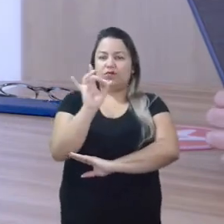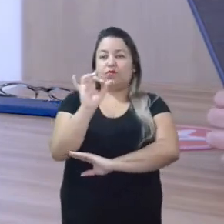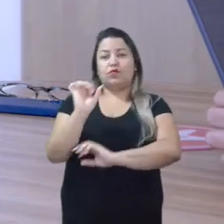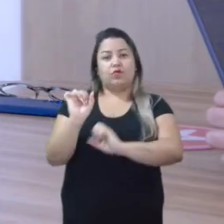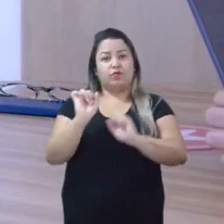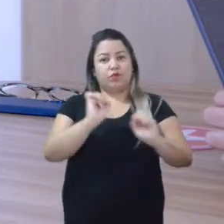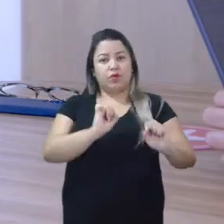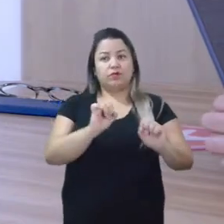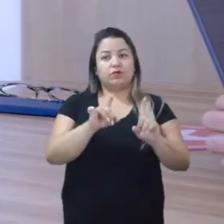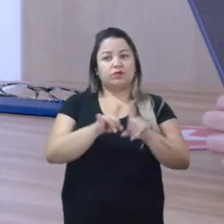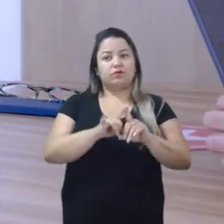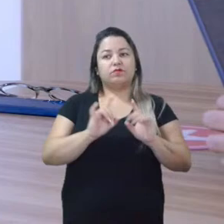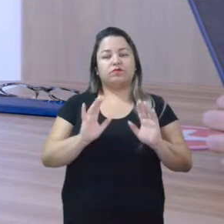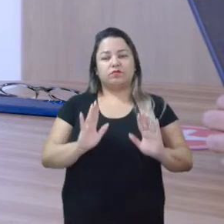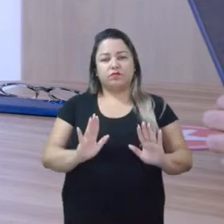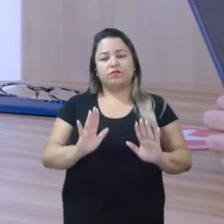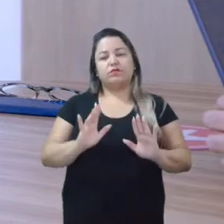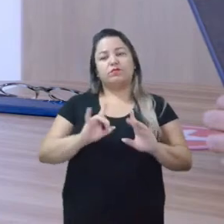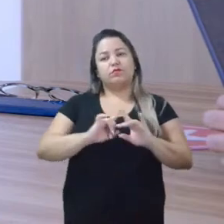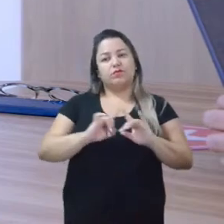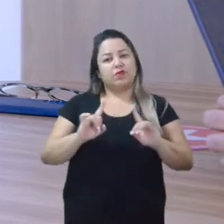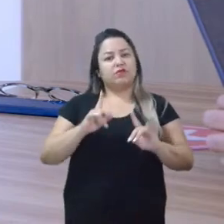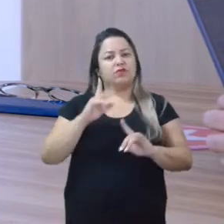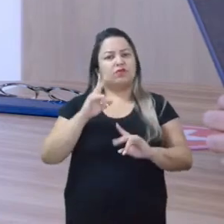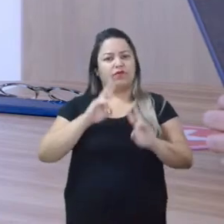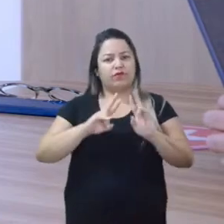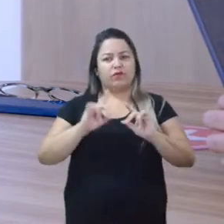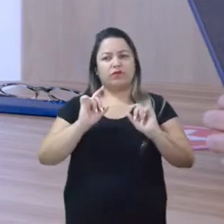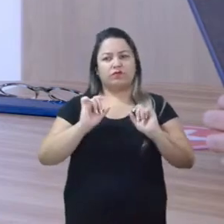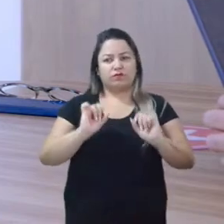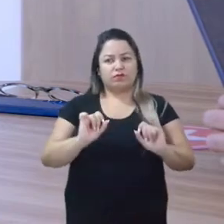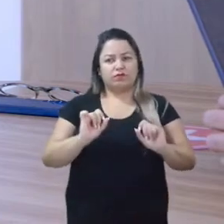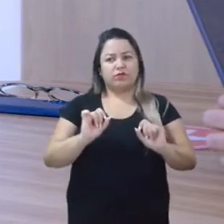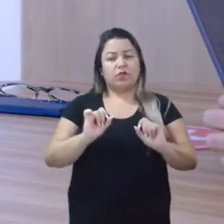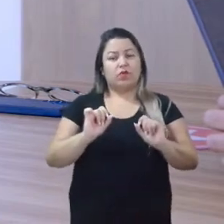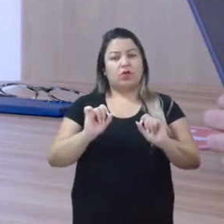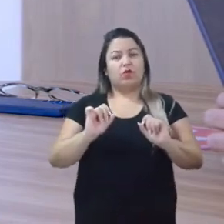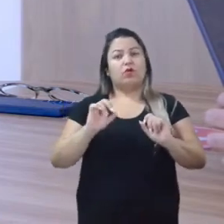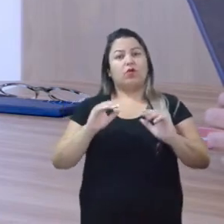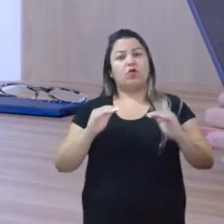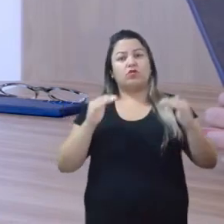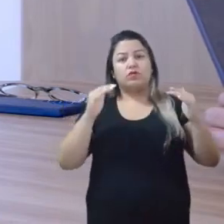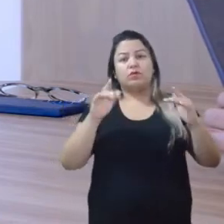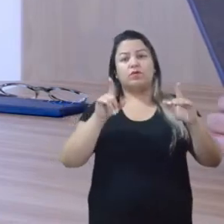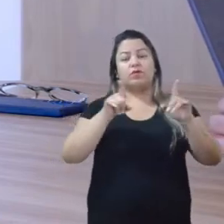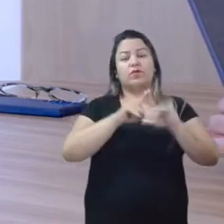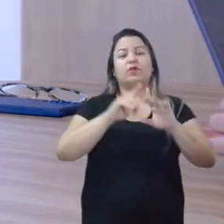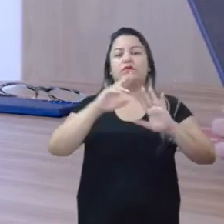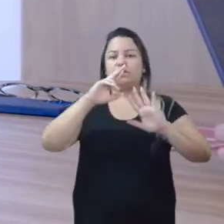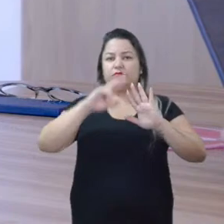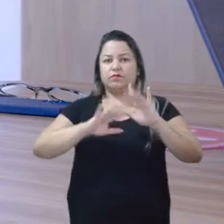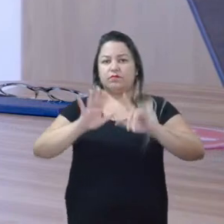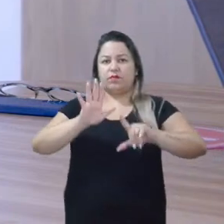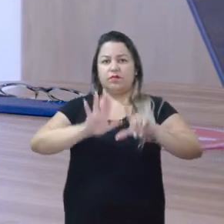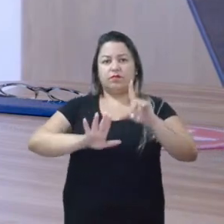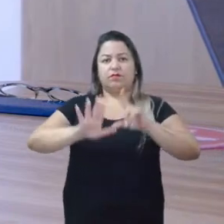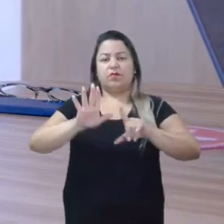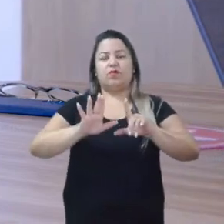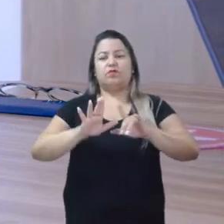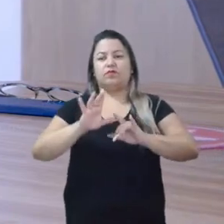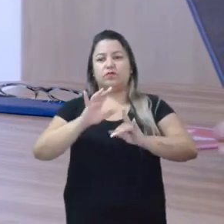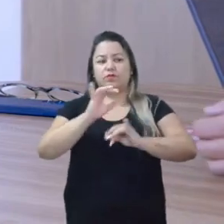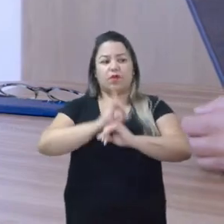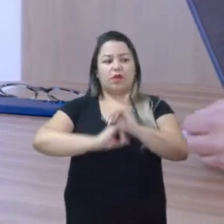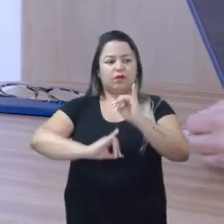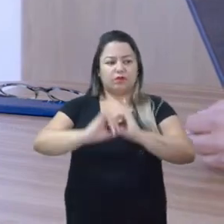Então, nesse caso, eu vejo que é salutar que o Supremo se manifeste sobre a regulamentação das plataformas digitais, que o Supremo realmente diga